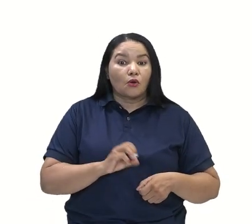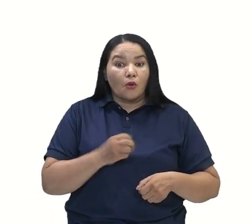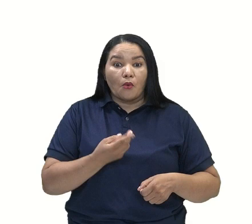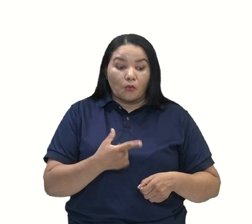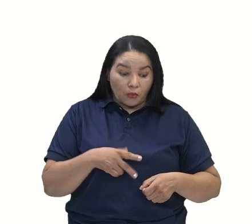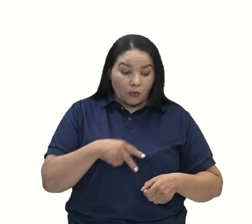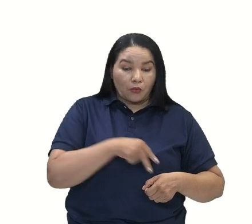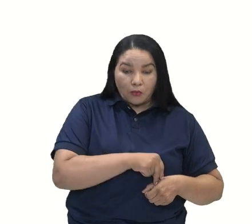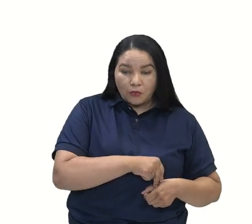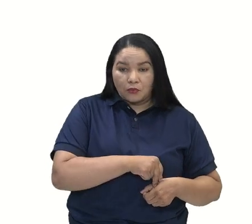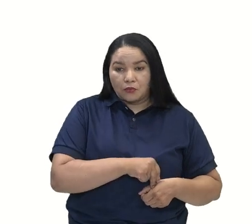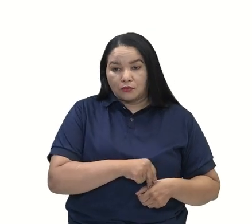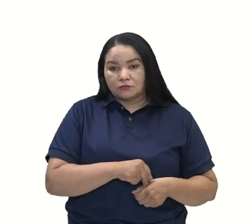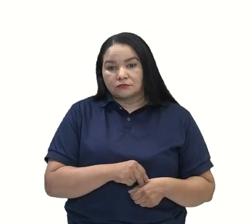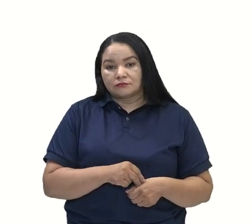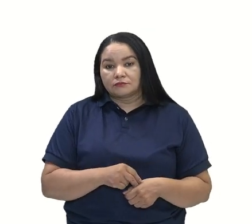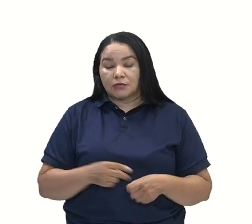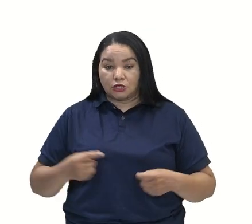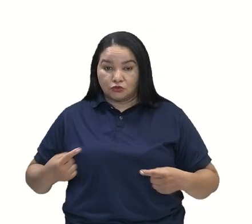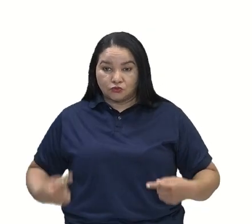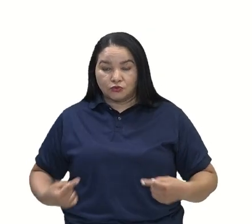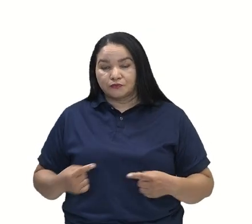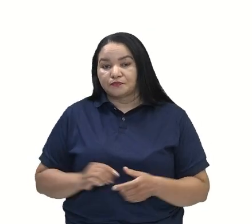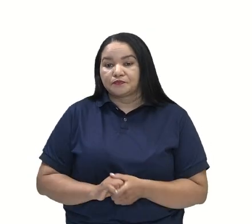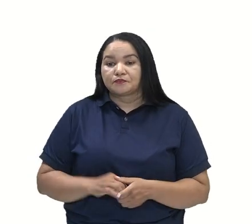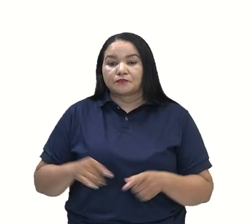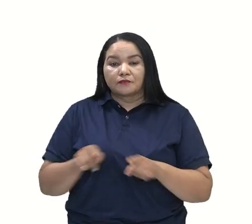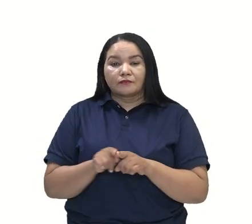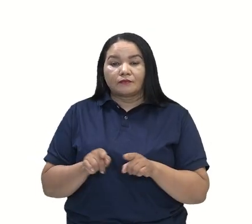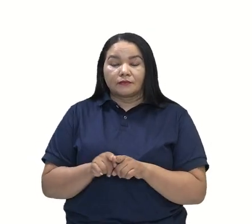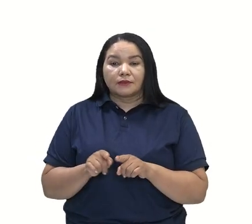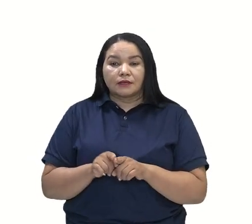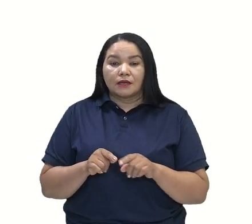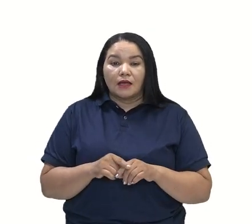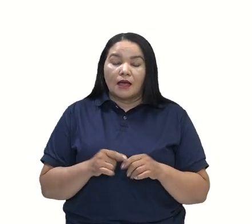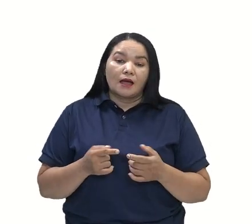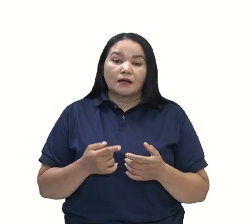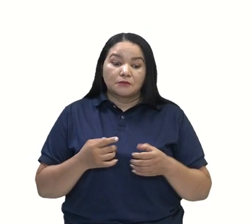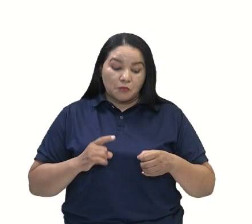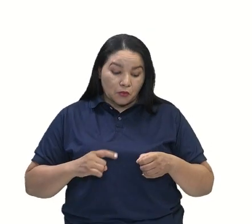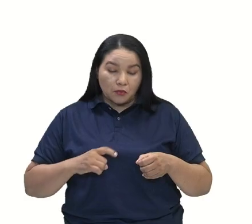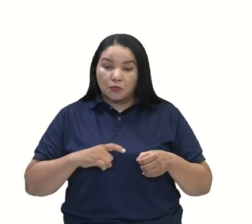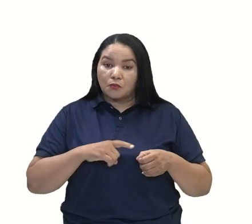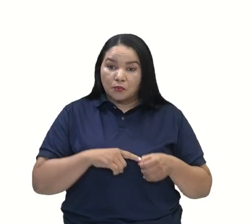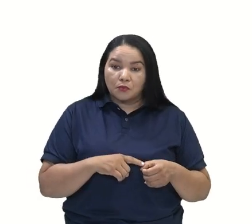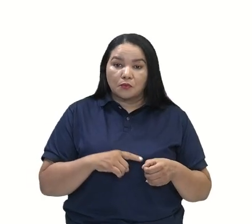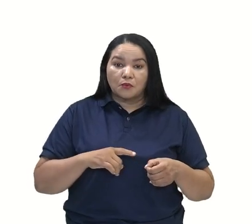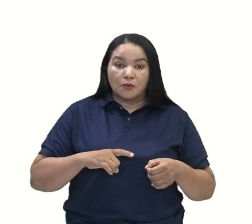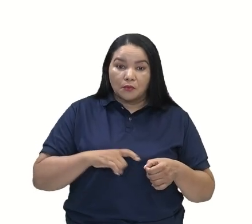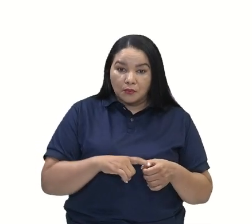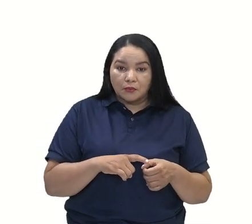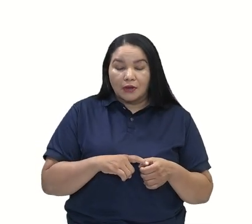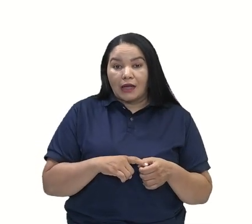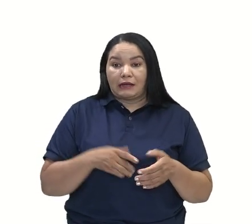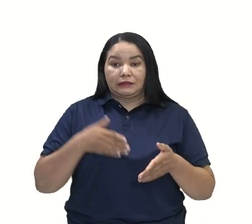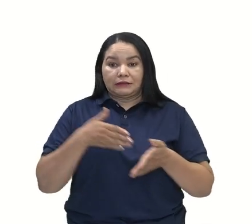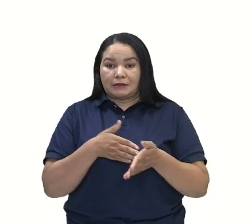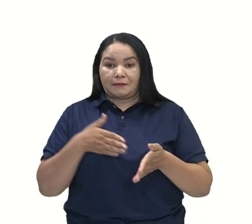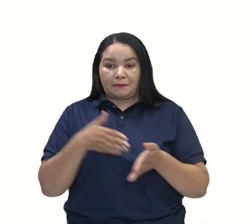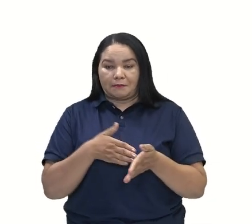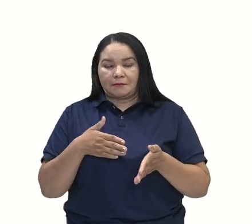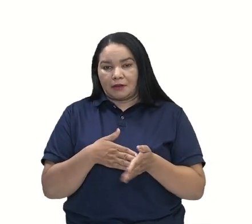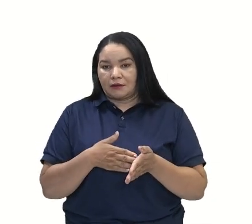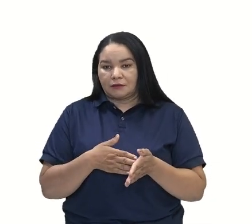Esse procedimento, ele vai impedir o encontro do espermatozoide com o ovócito. Então, observe aí, olha, que se ele